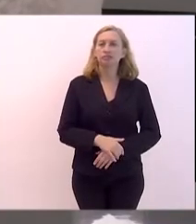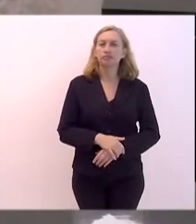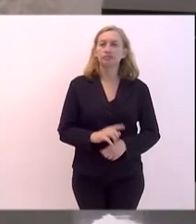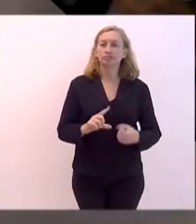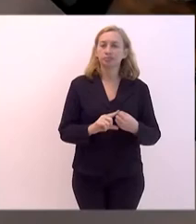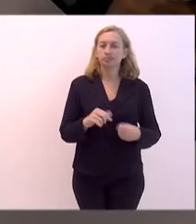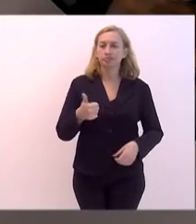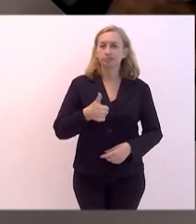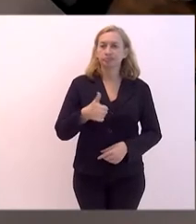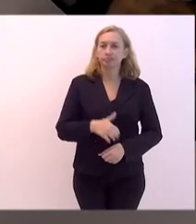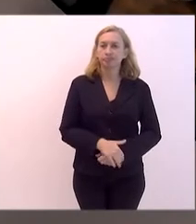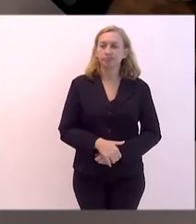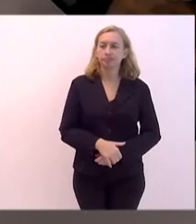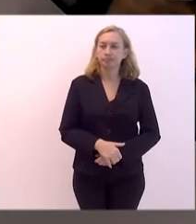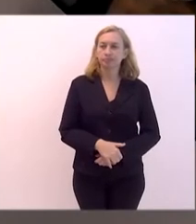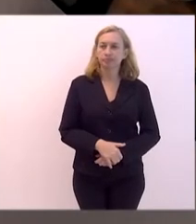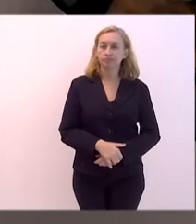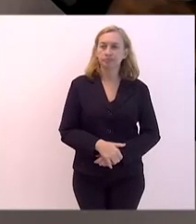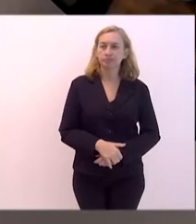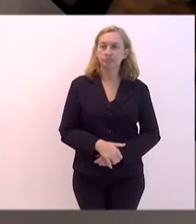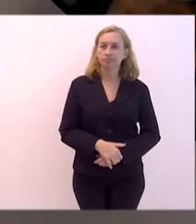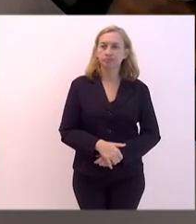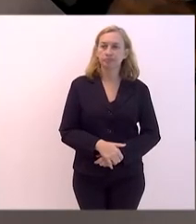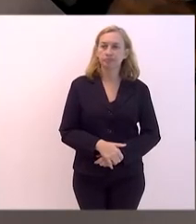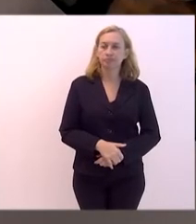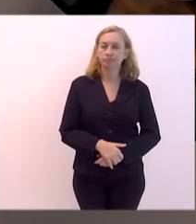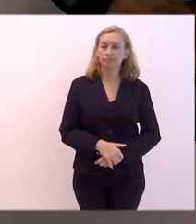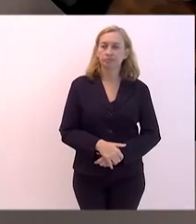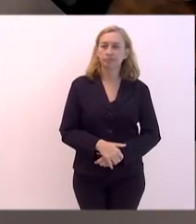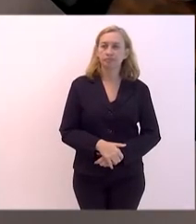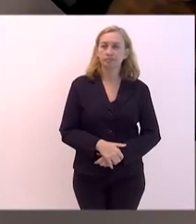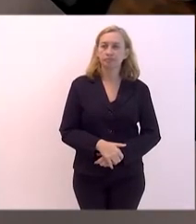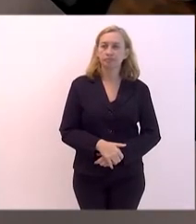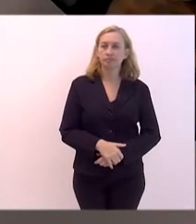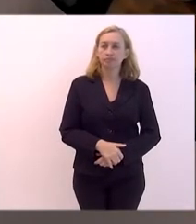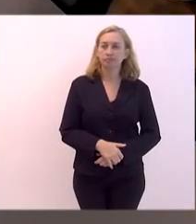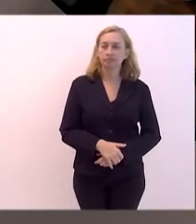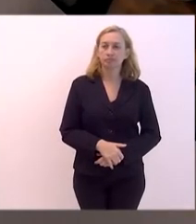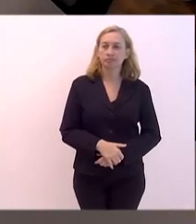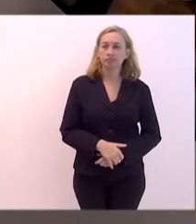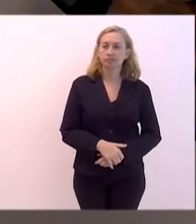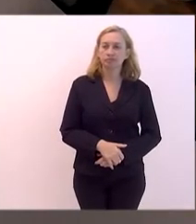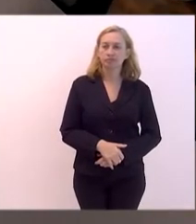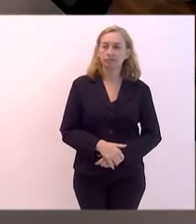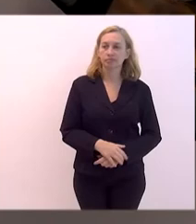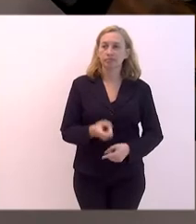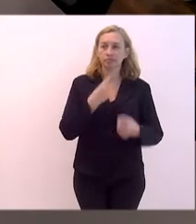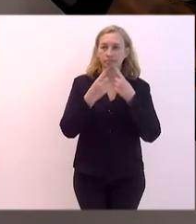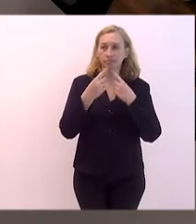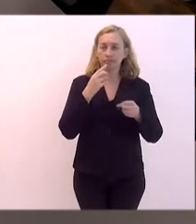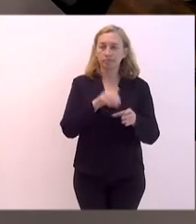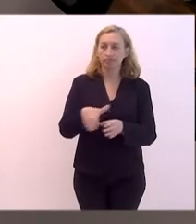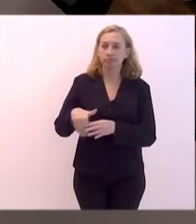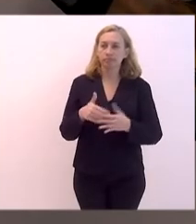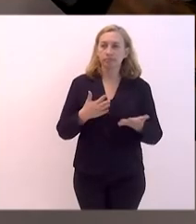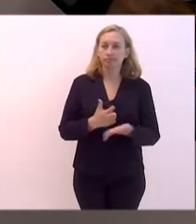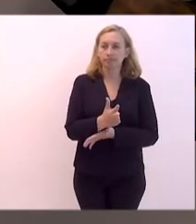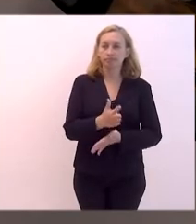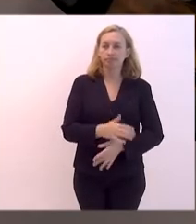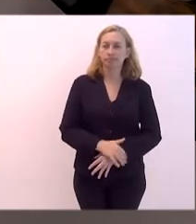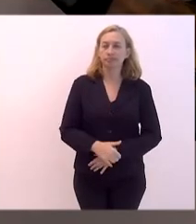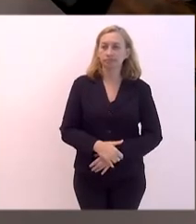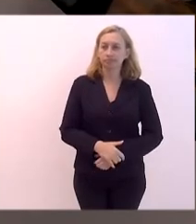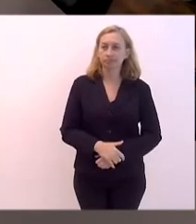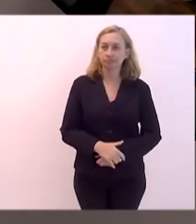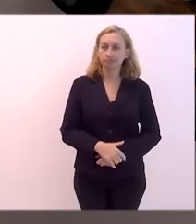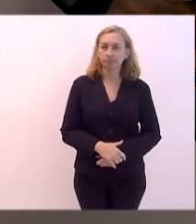1º. Carlos. Concluir um substantivo total. Em discussão e votação aprovada.